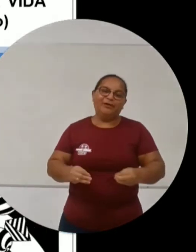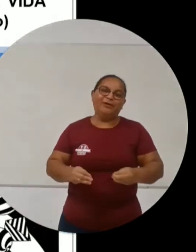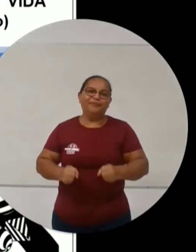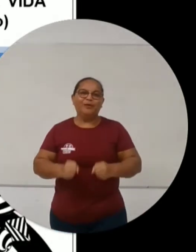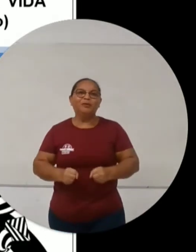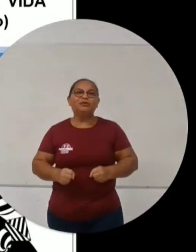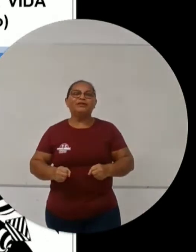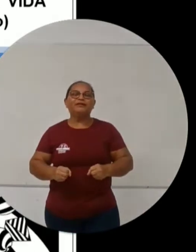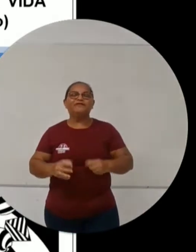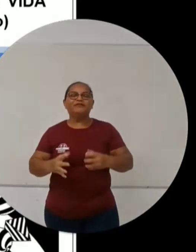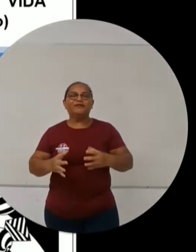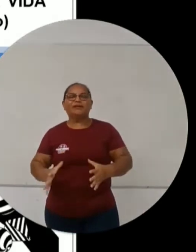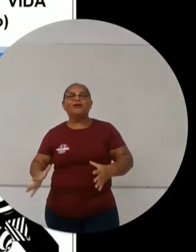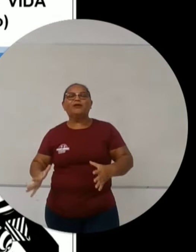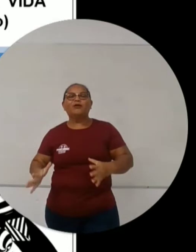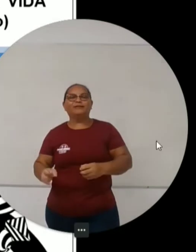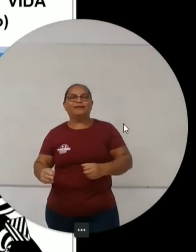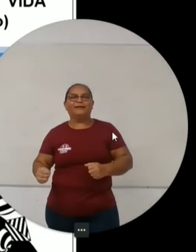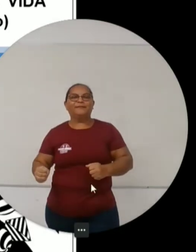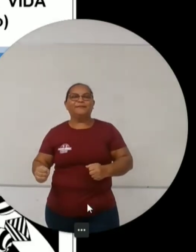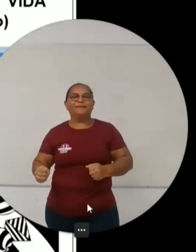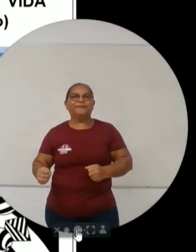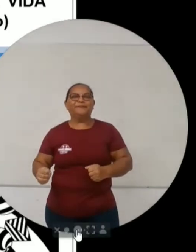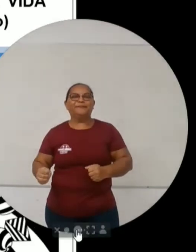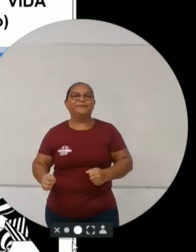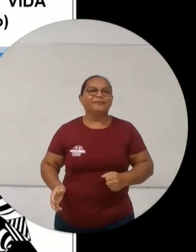melhor. Bom dia e vamos lá começar.